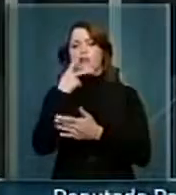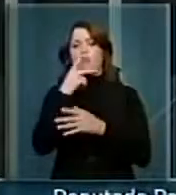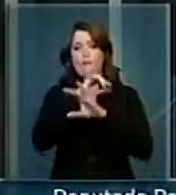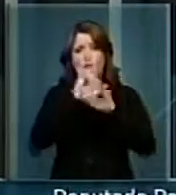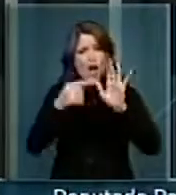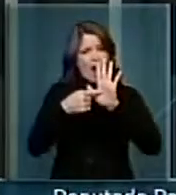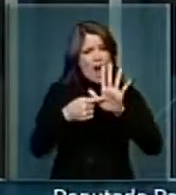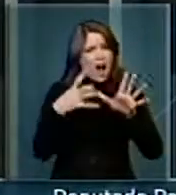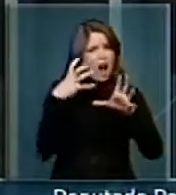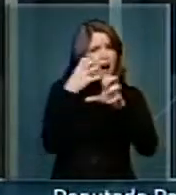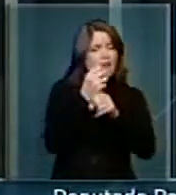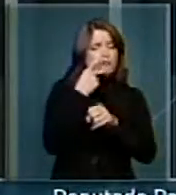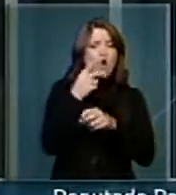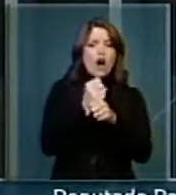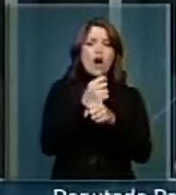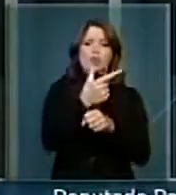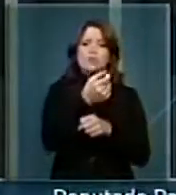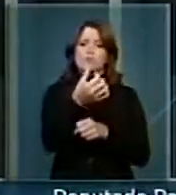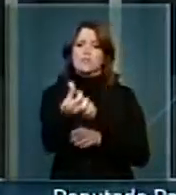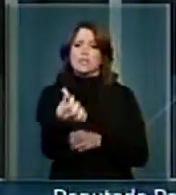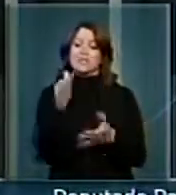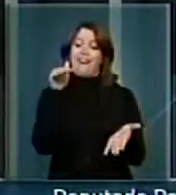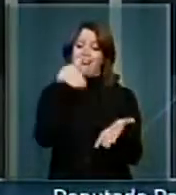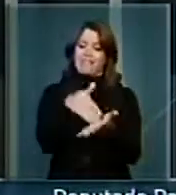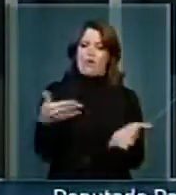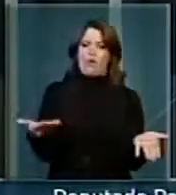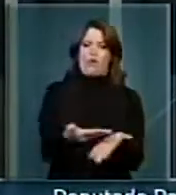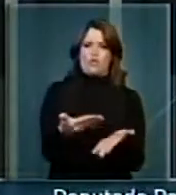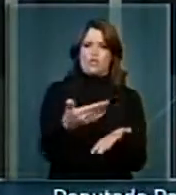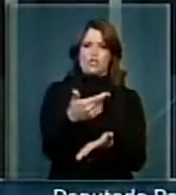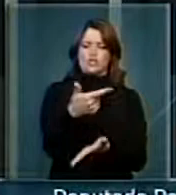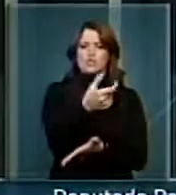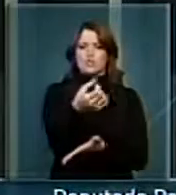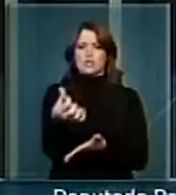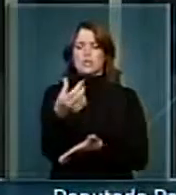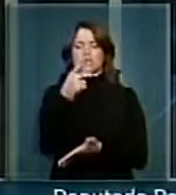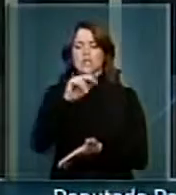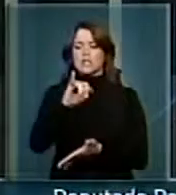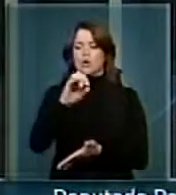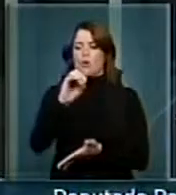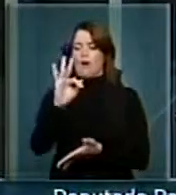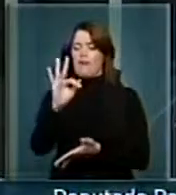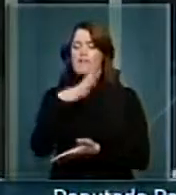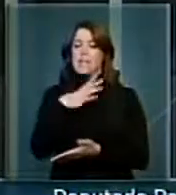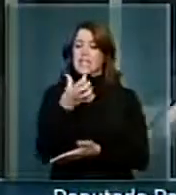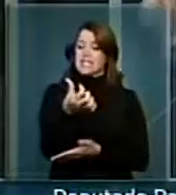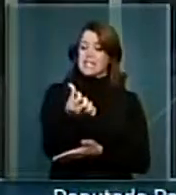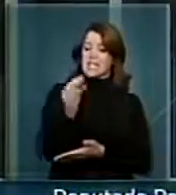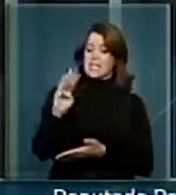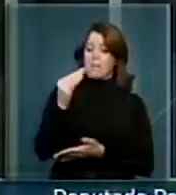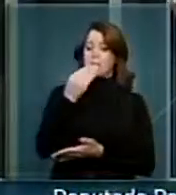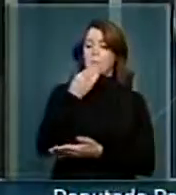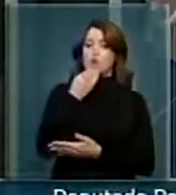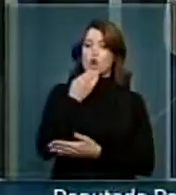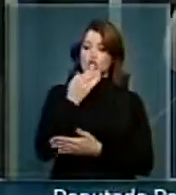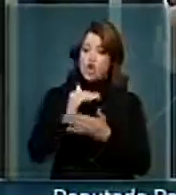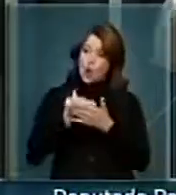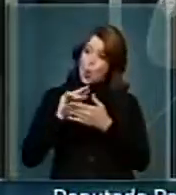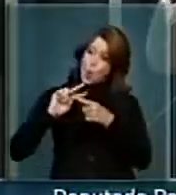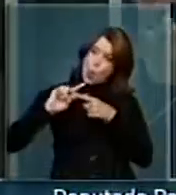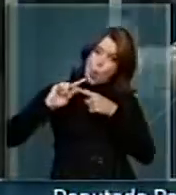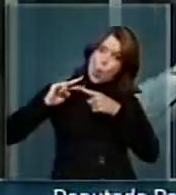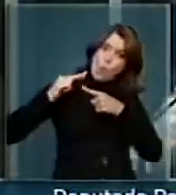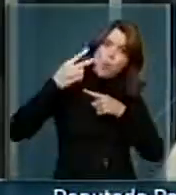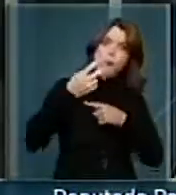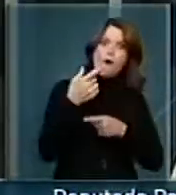número: desde 2006 até hoje, o IOF cresceu de 6 bilhões para 28